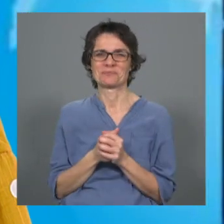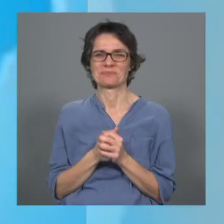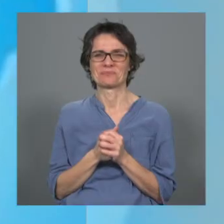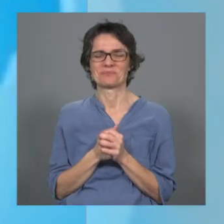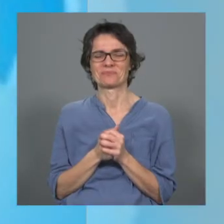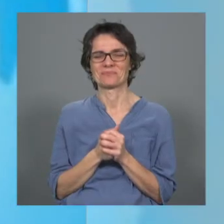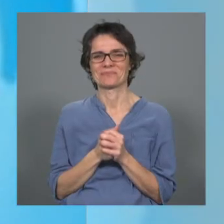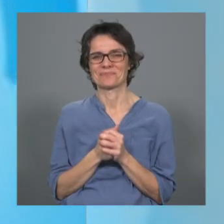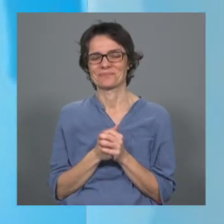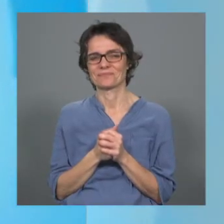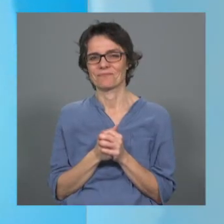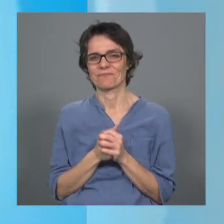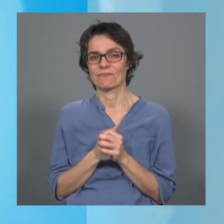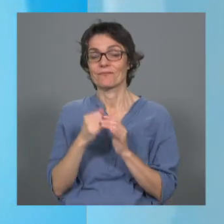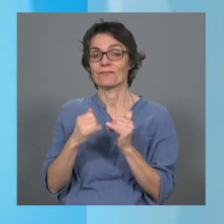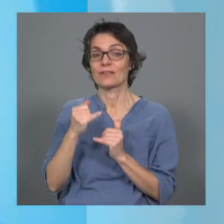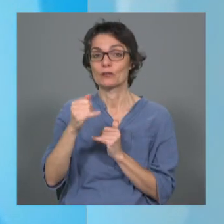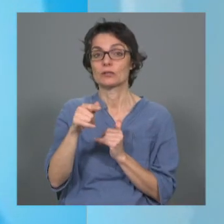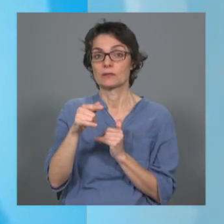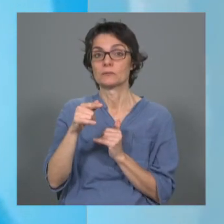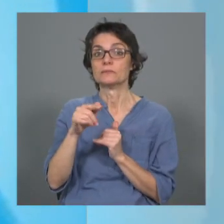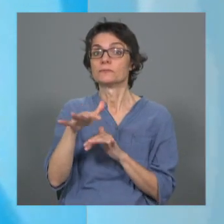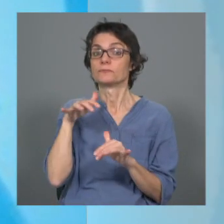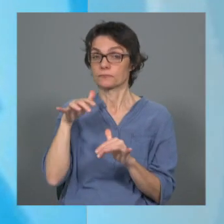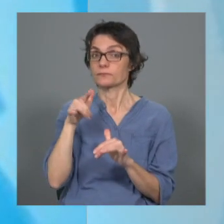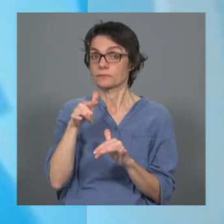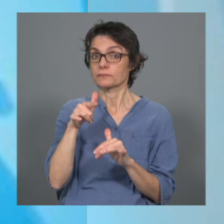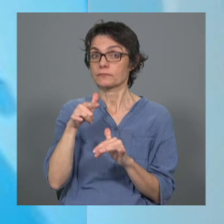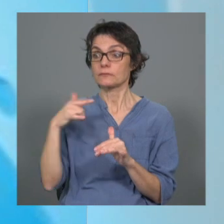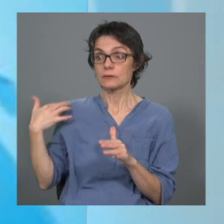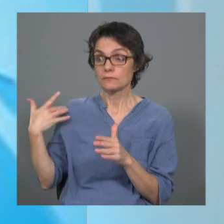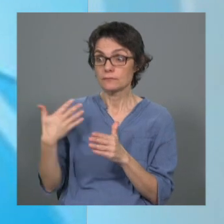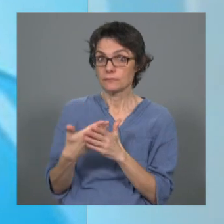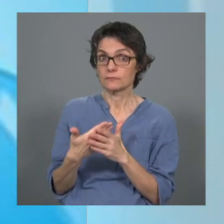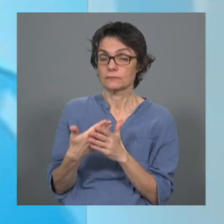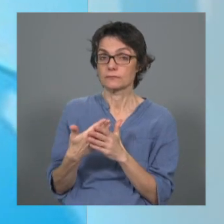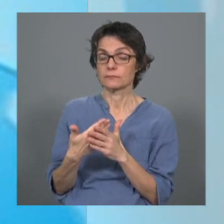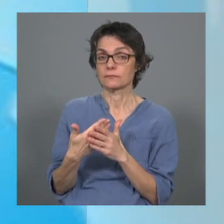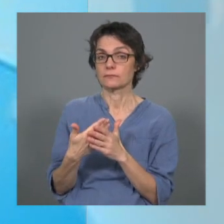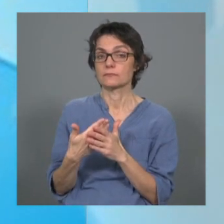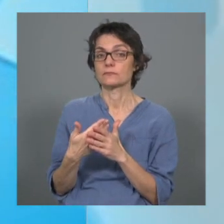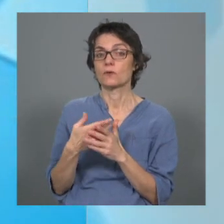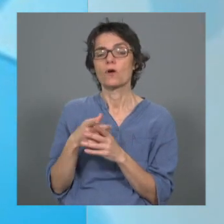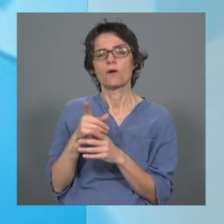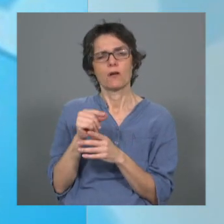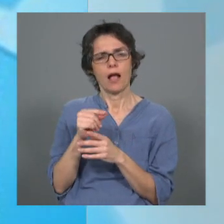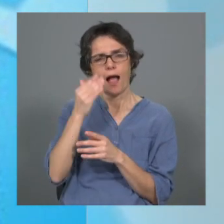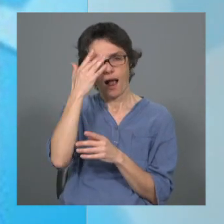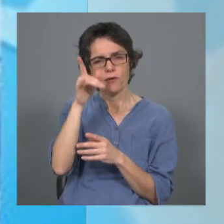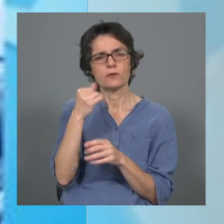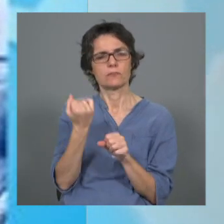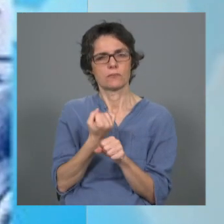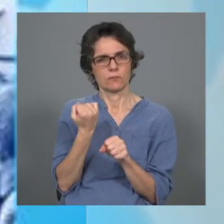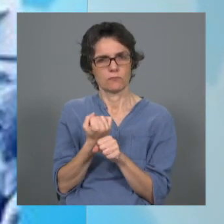Pedro, depois dessa Assembleia também, já nestes últimos anos houve também uma aposta notória e um trabalho